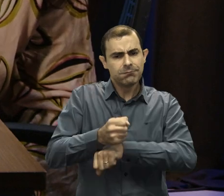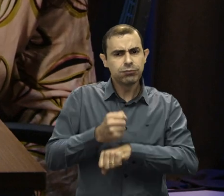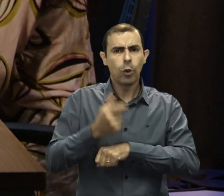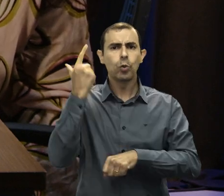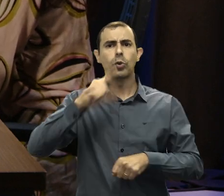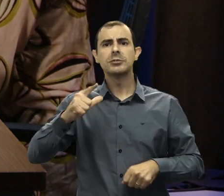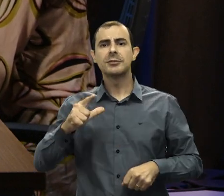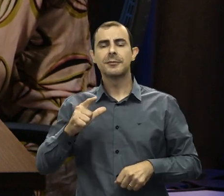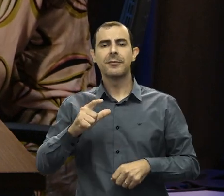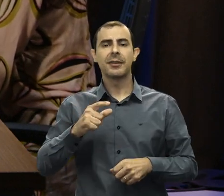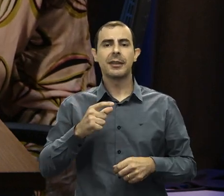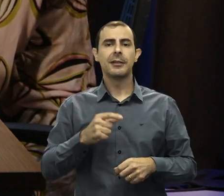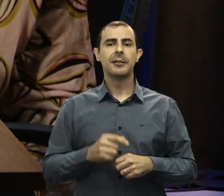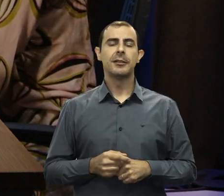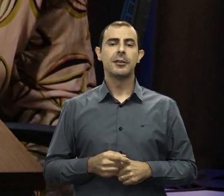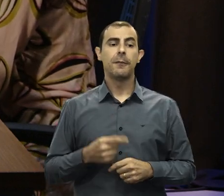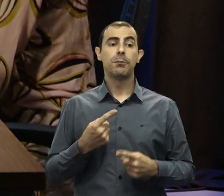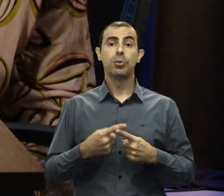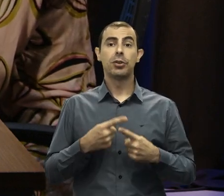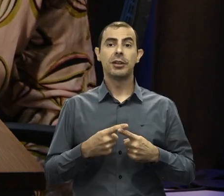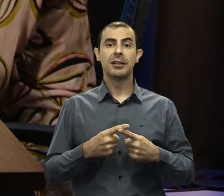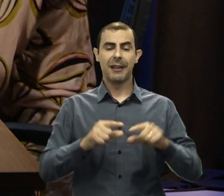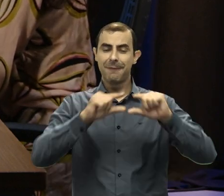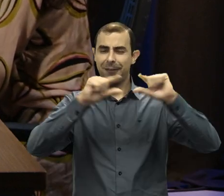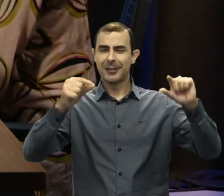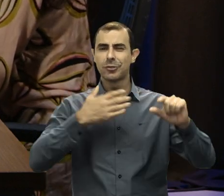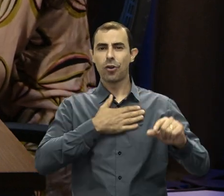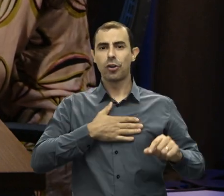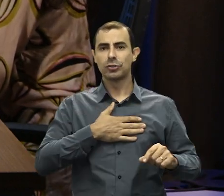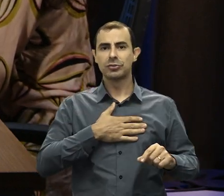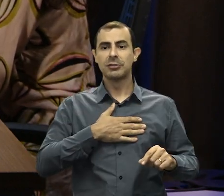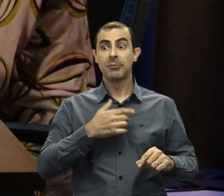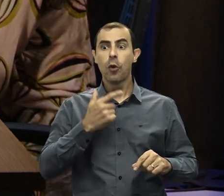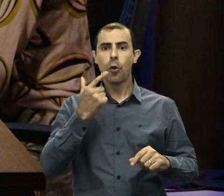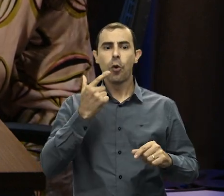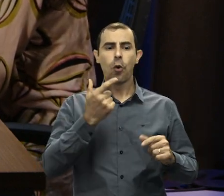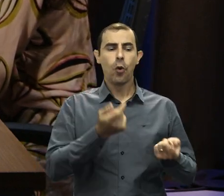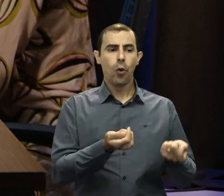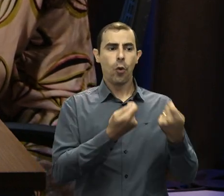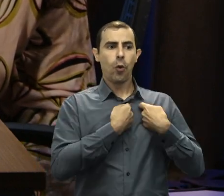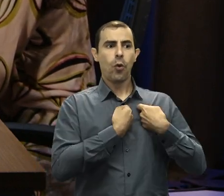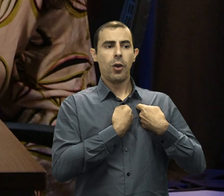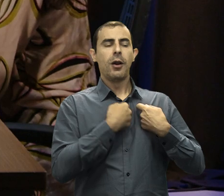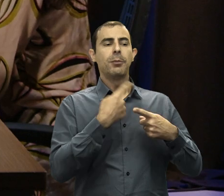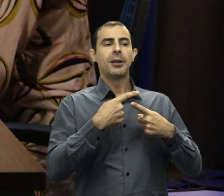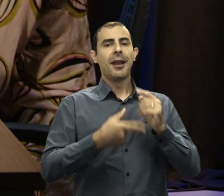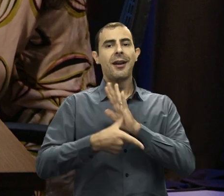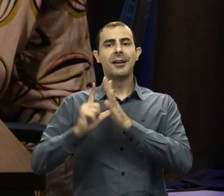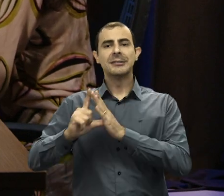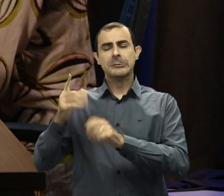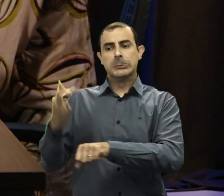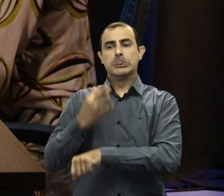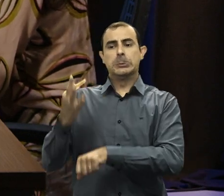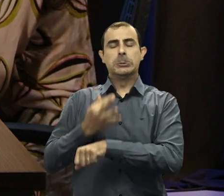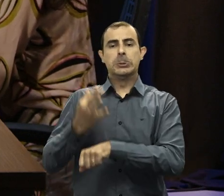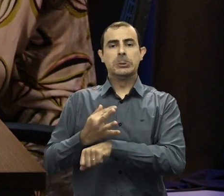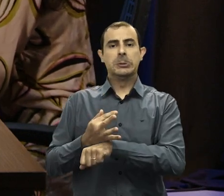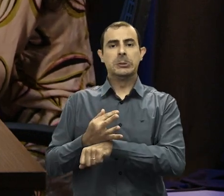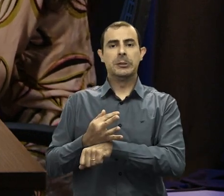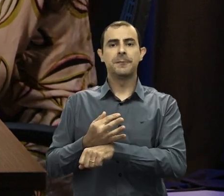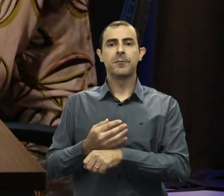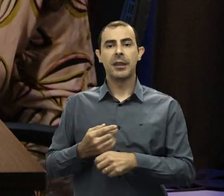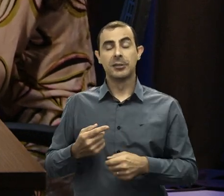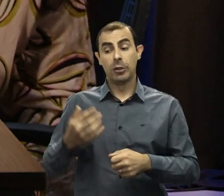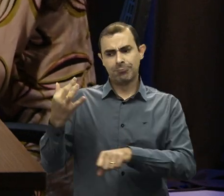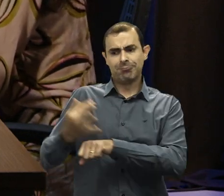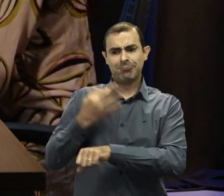Né? Porque tem uma frase, né, que eu gosto, não existe benefício sem sacrifício. Então, você se sacrifica, você faz, você sua.